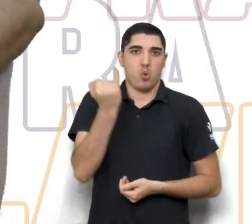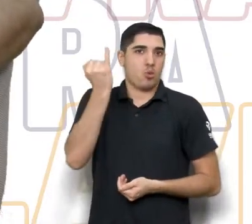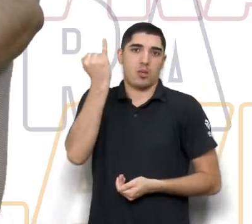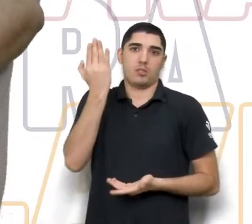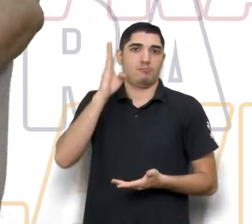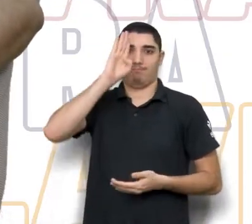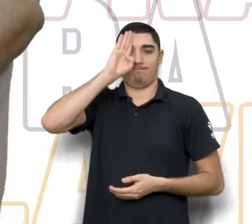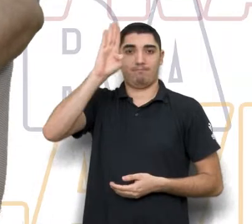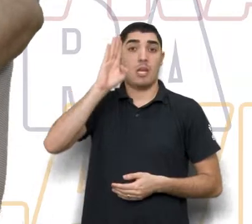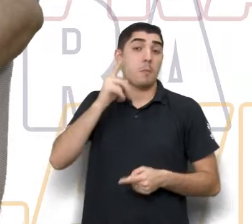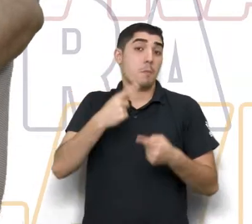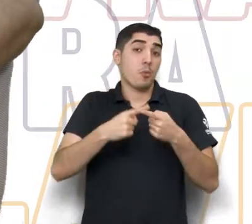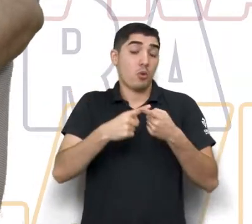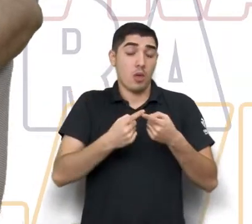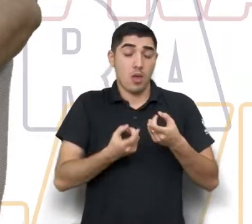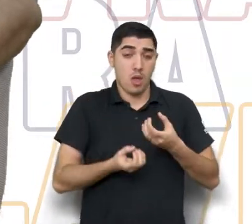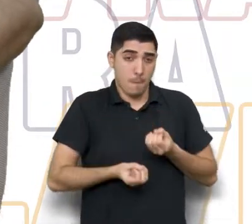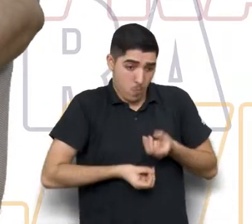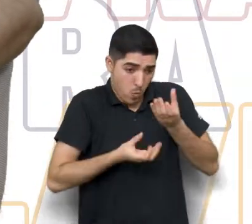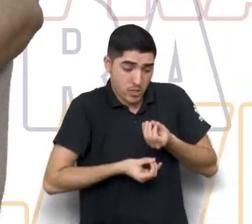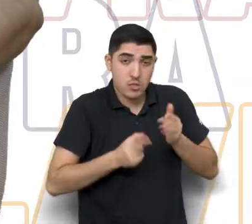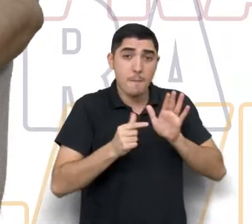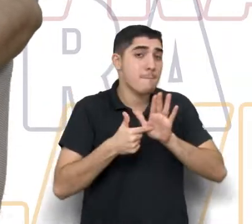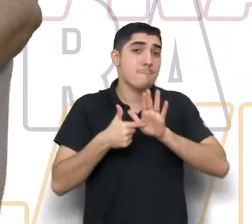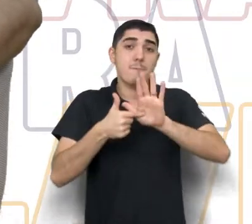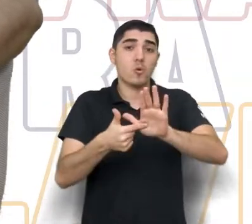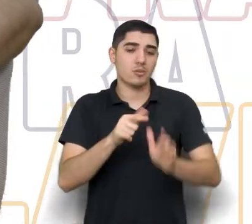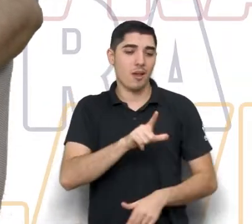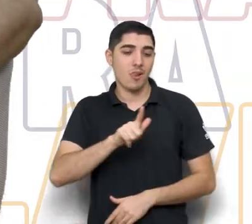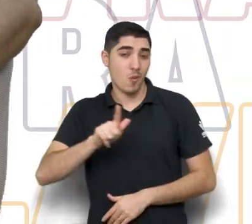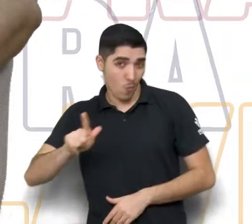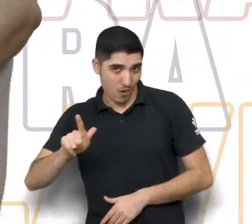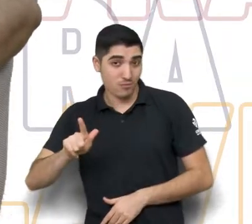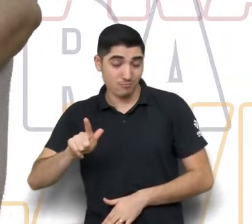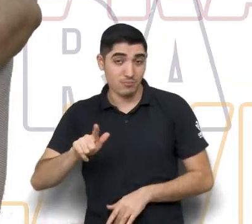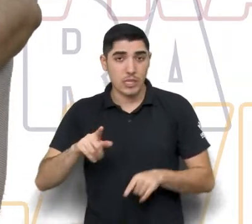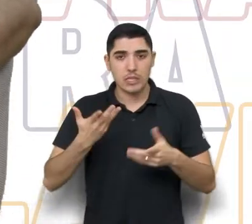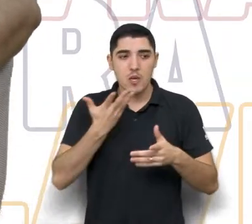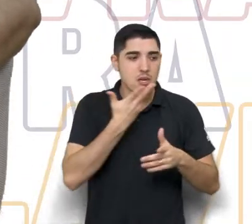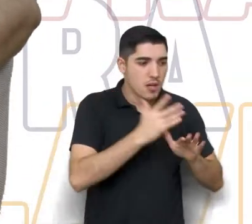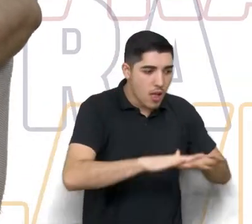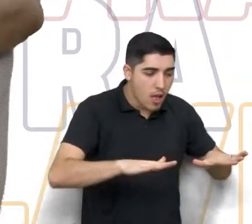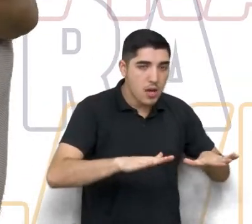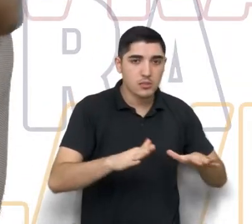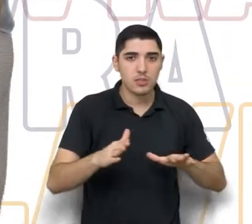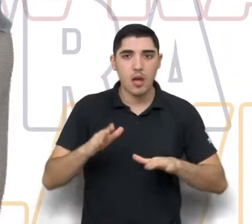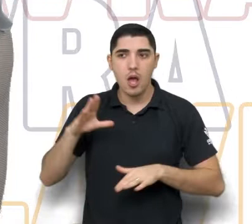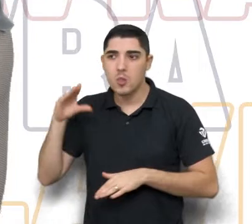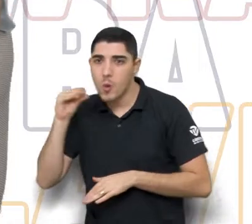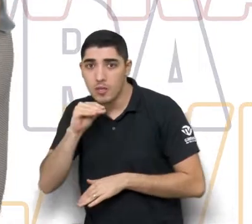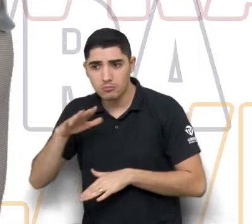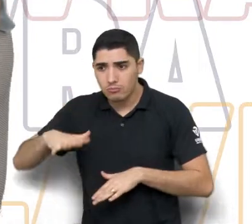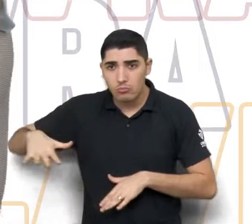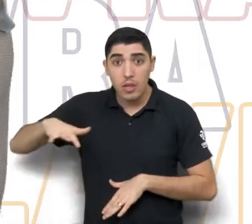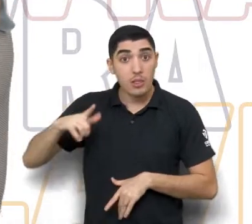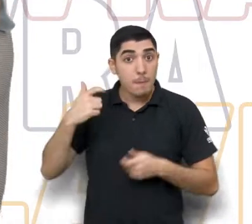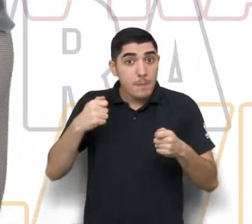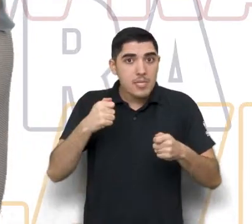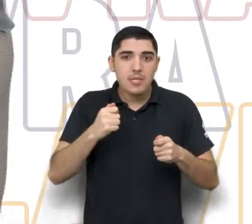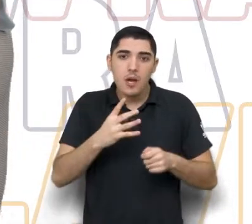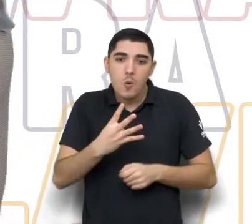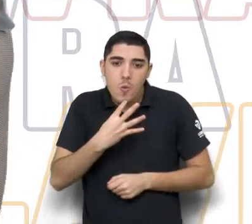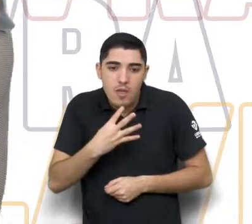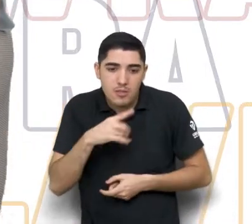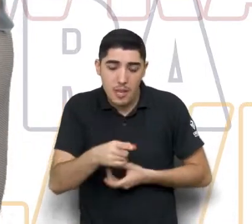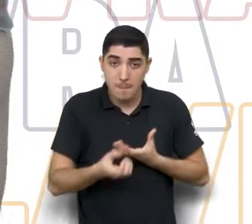poesia é a expressão da linguagem, quanto mais, né, crianças, adolescentes e jovens têm acesso,